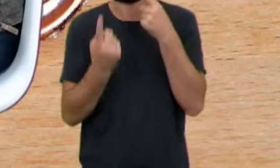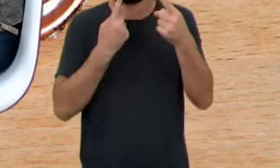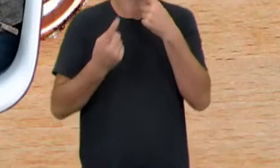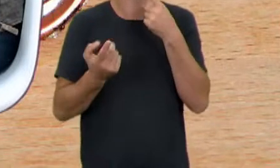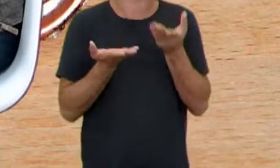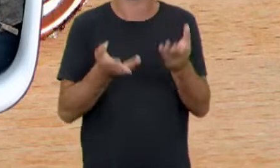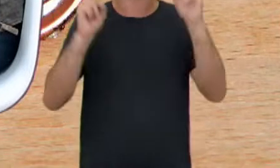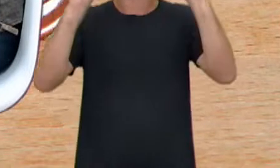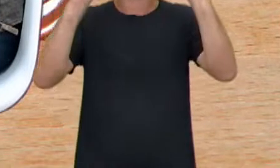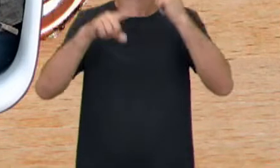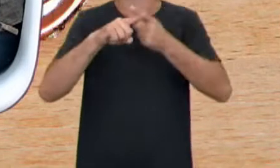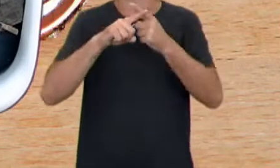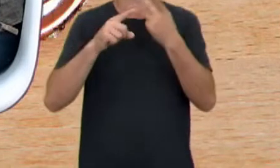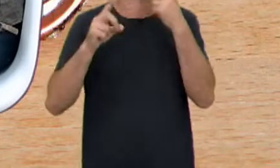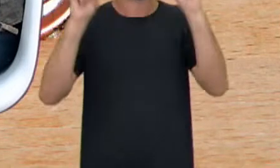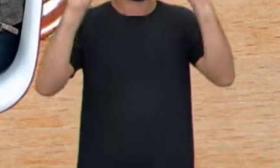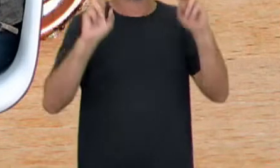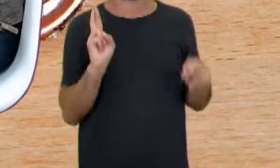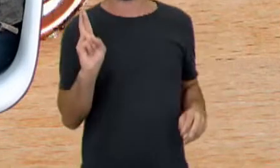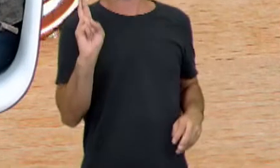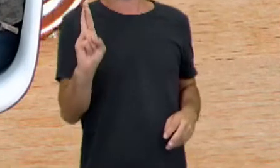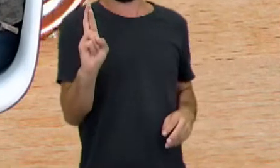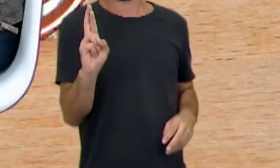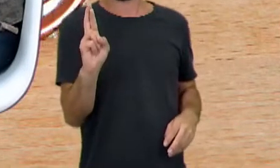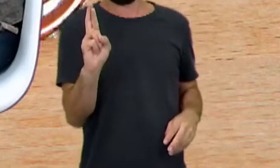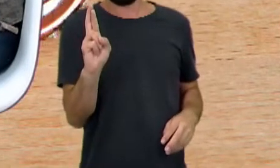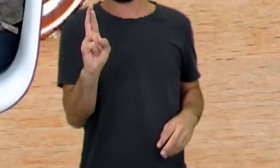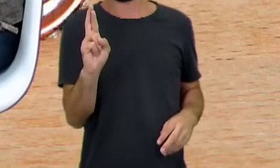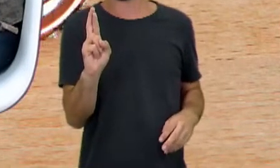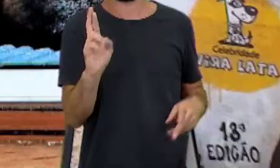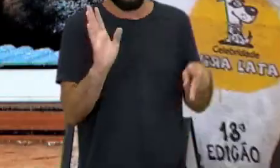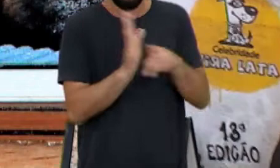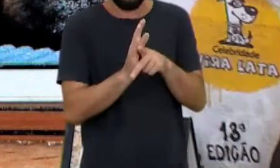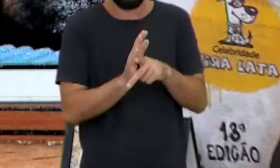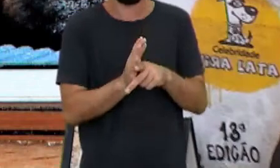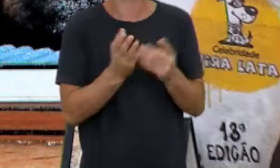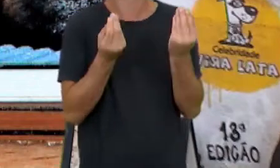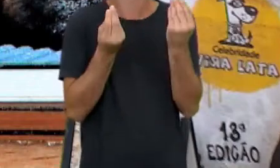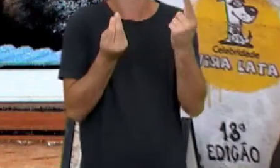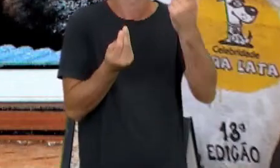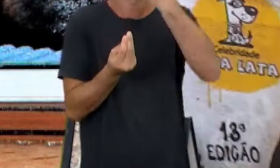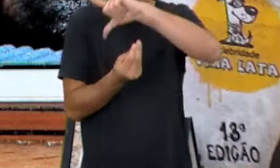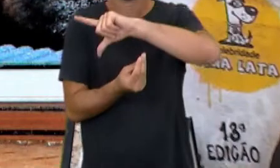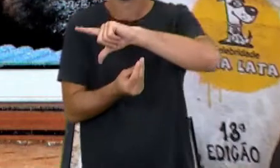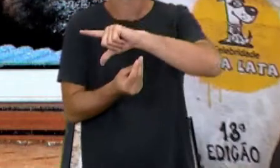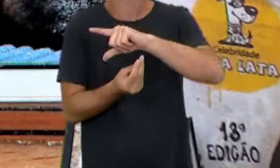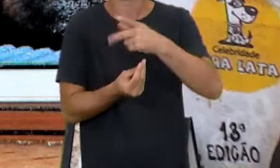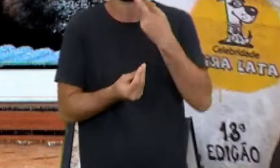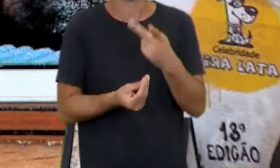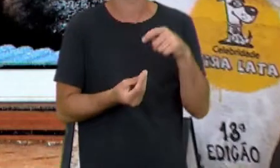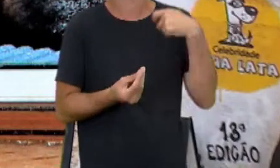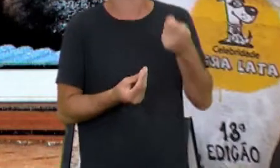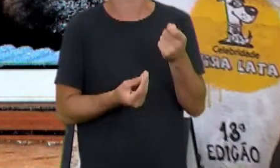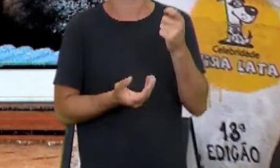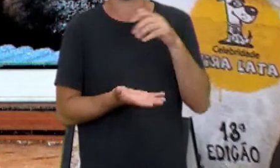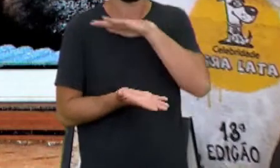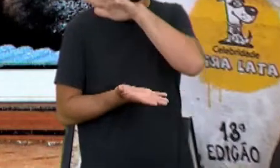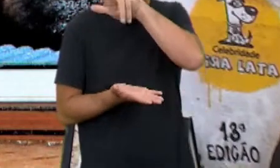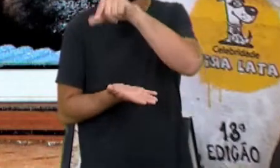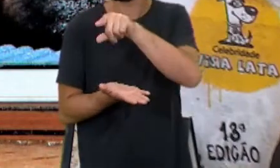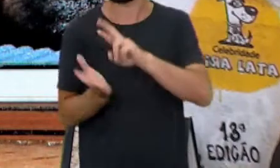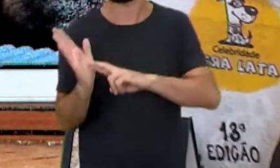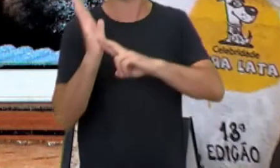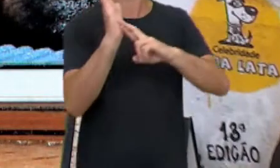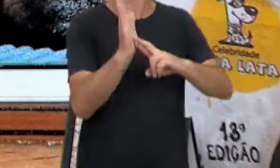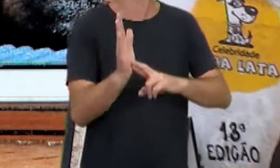fala de representatividade e nas redes, como é que a gente vai falar de representatividade dos animais? Eles não podem vir